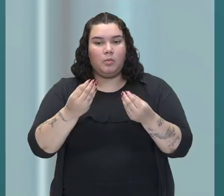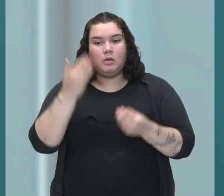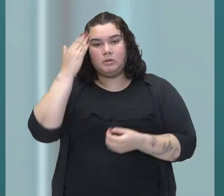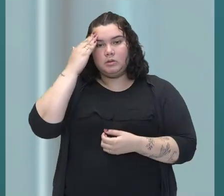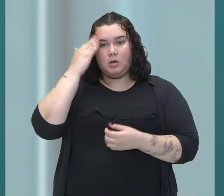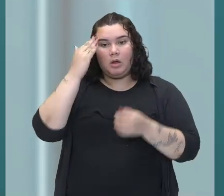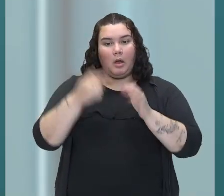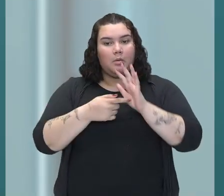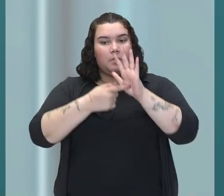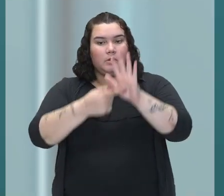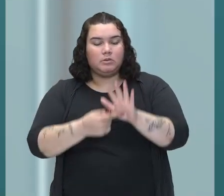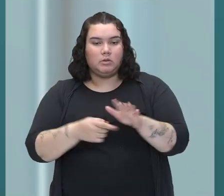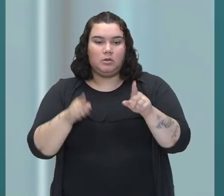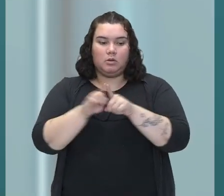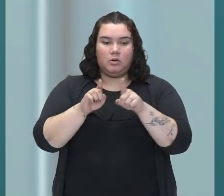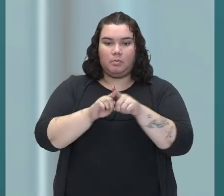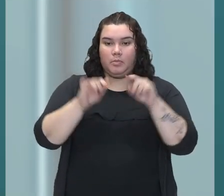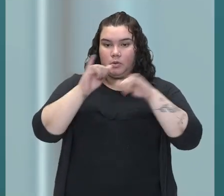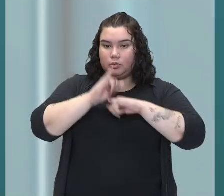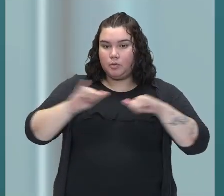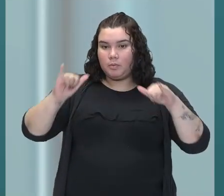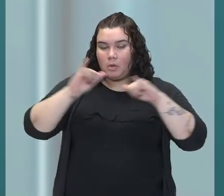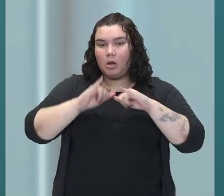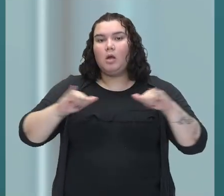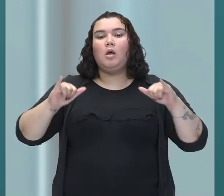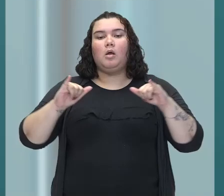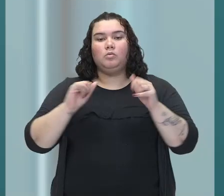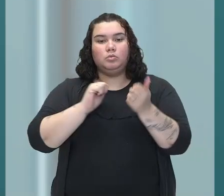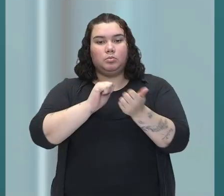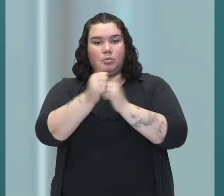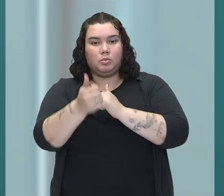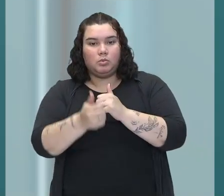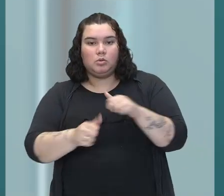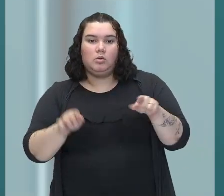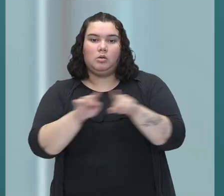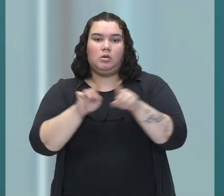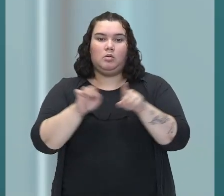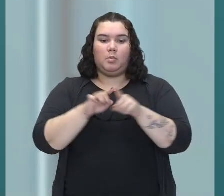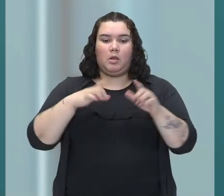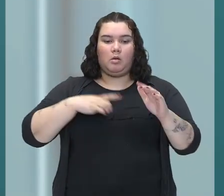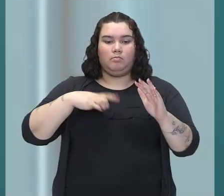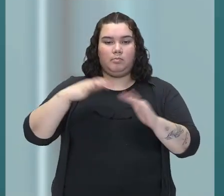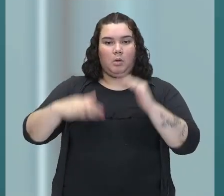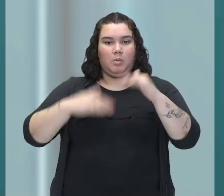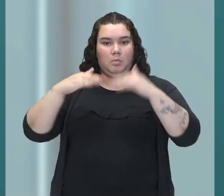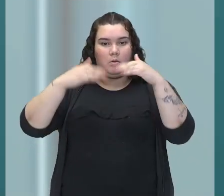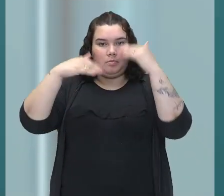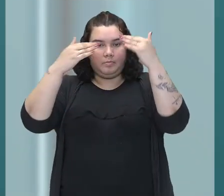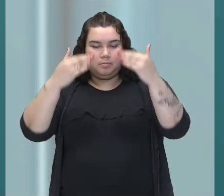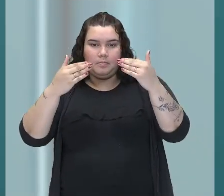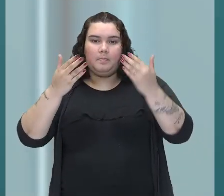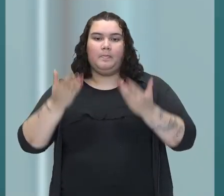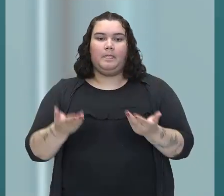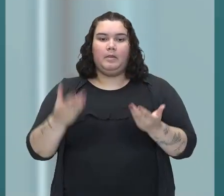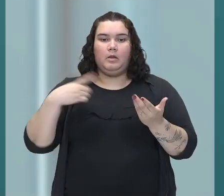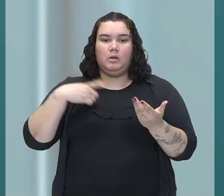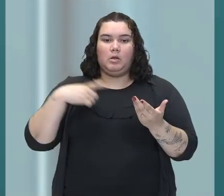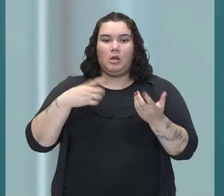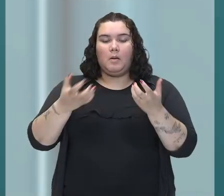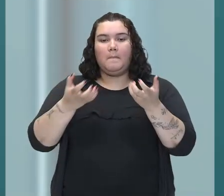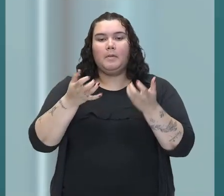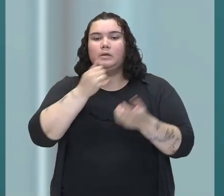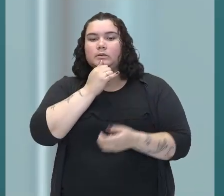apresentar, de divulgar o esporte, de fazer ele crescer, de trazer audiência, seja por